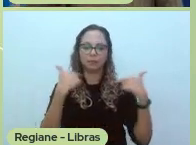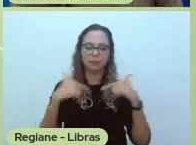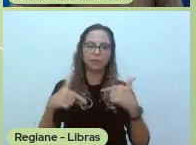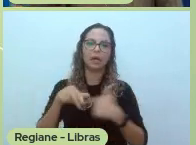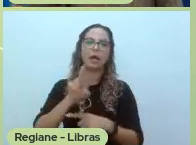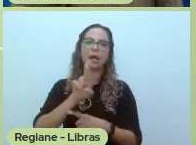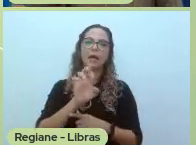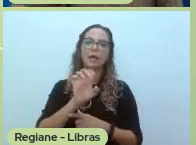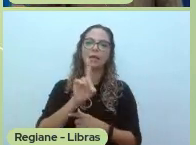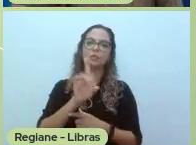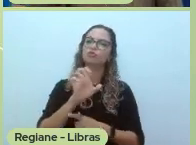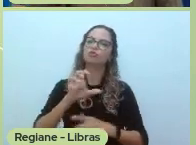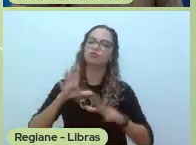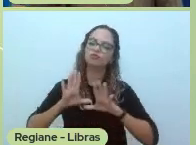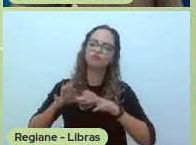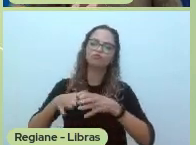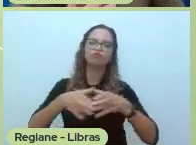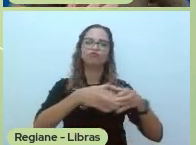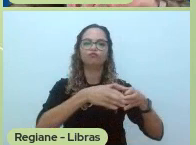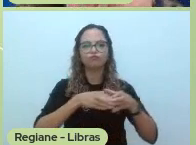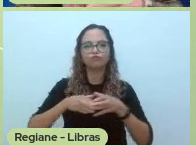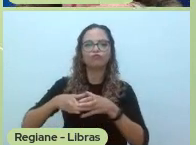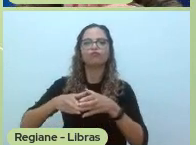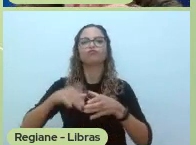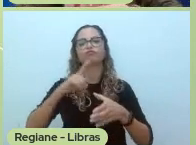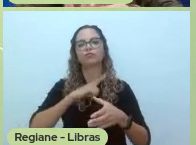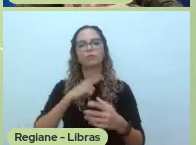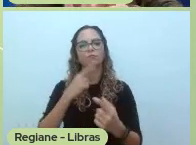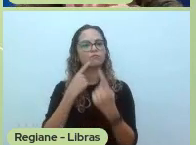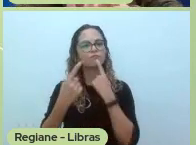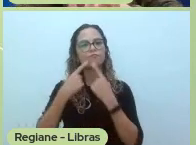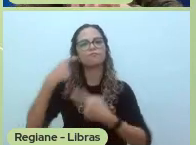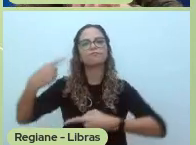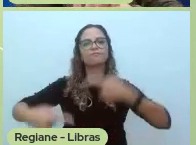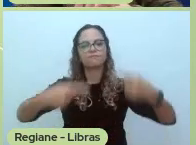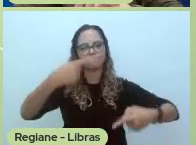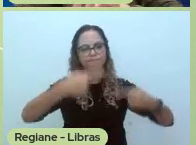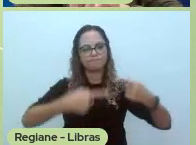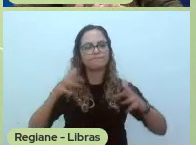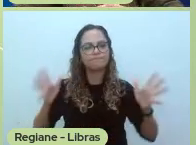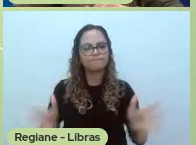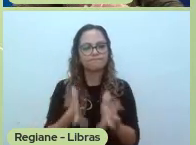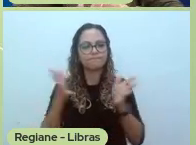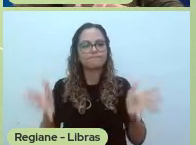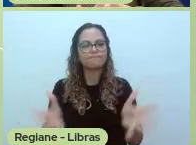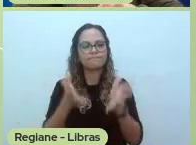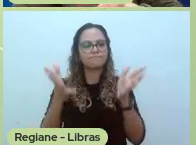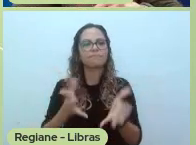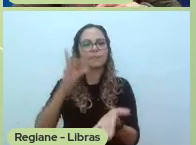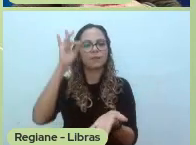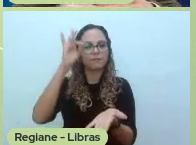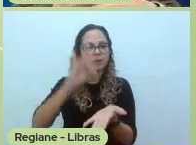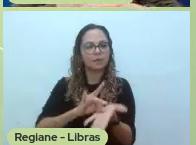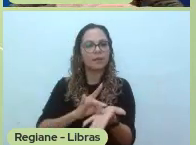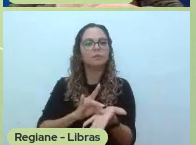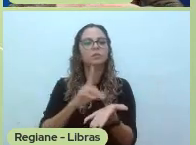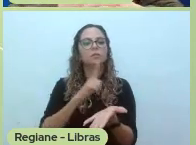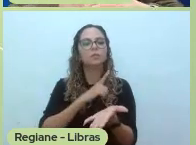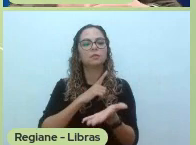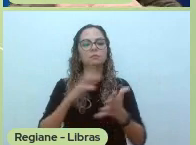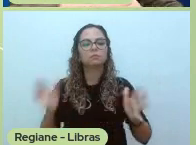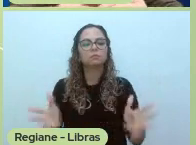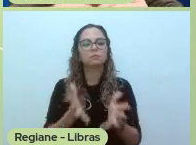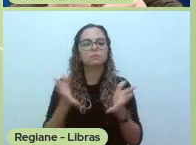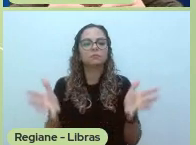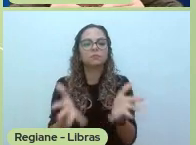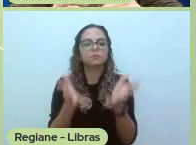conexões, de criar diálogos, de potencializar essas reflexões, é uma crença que a gente está construindo um futuro melhor